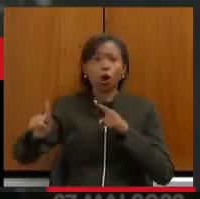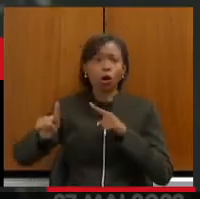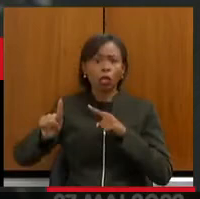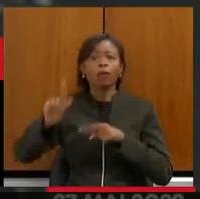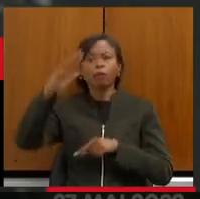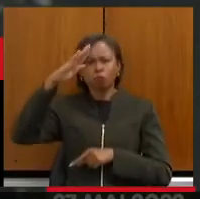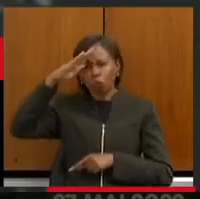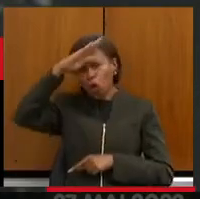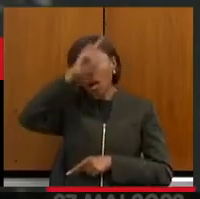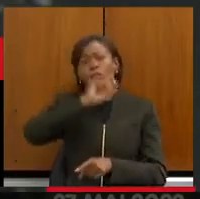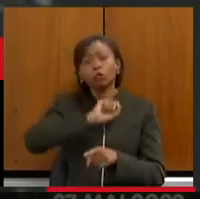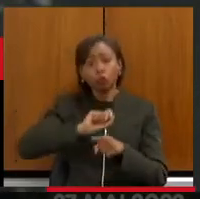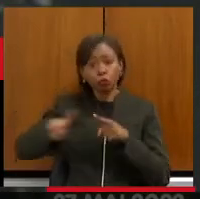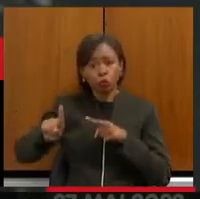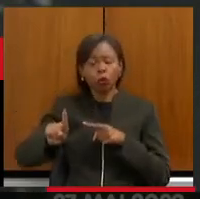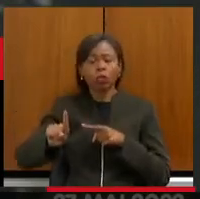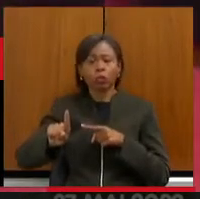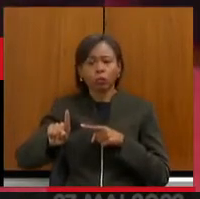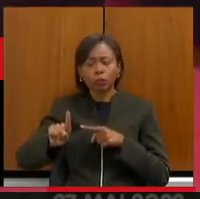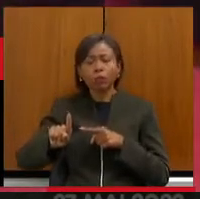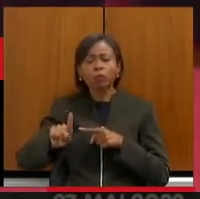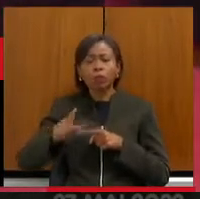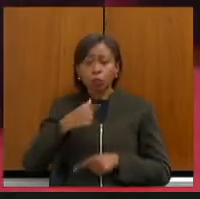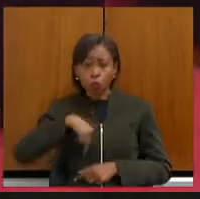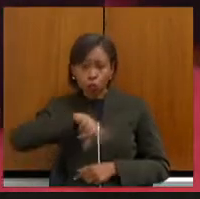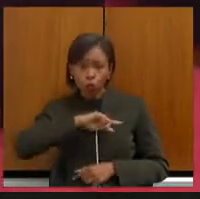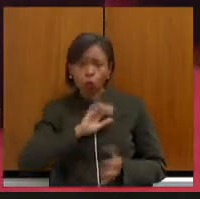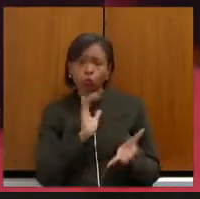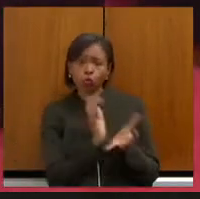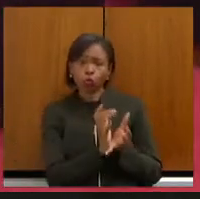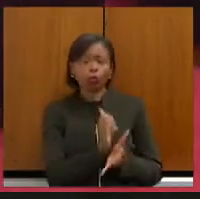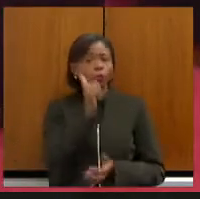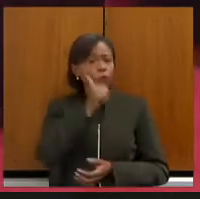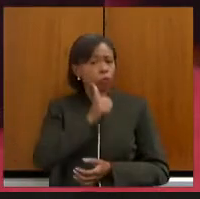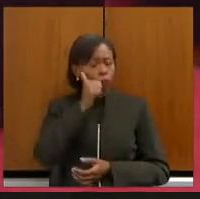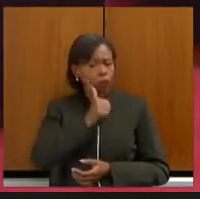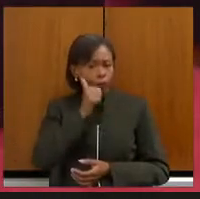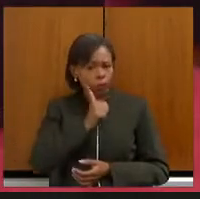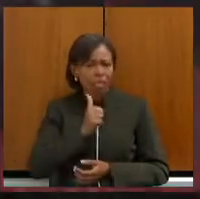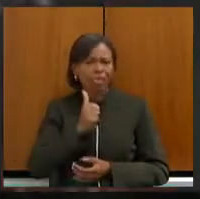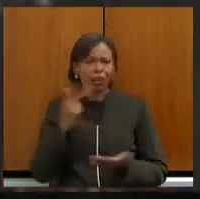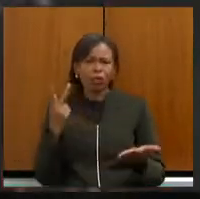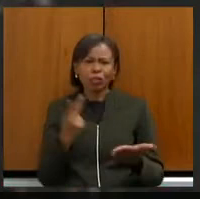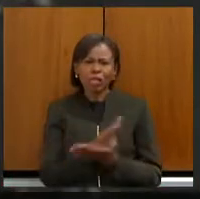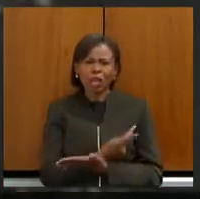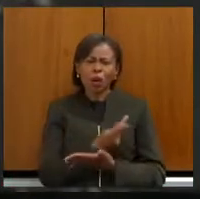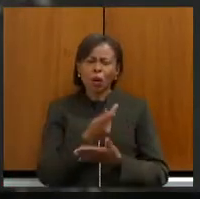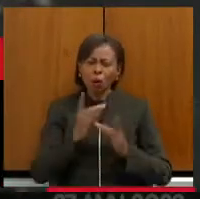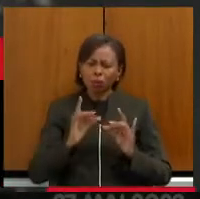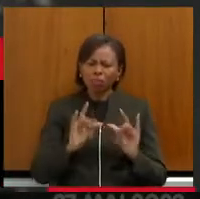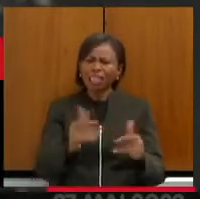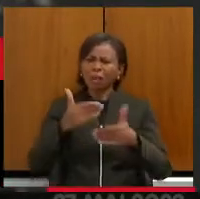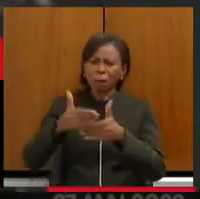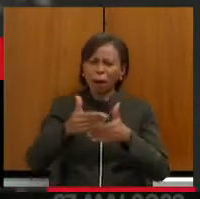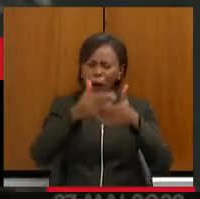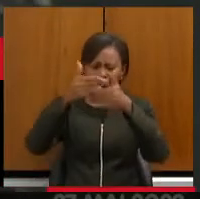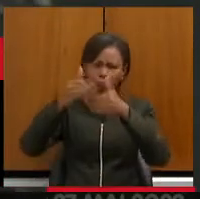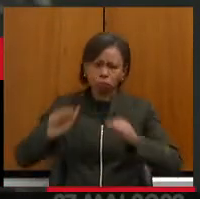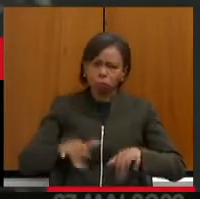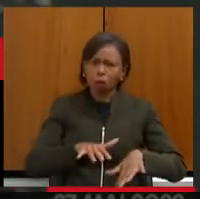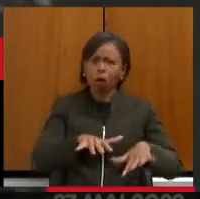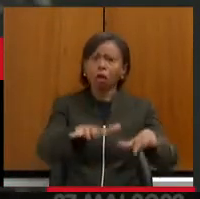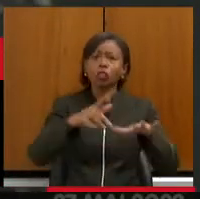bolsonaro bom então nós mulheres atingidos por barragem Estamos também na resistência